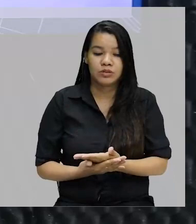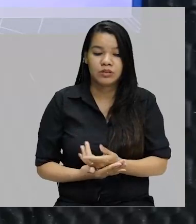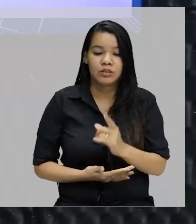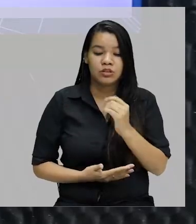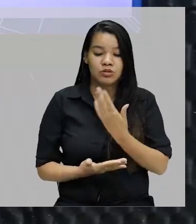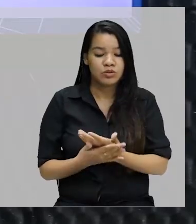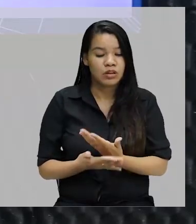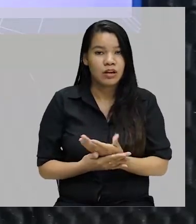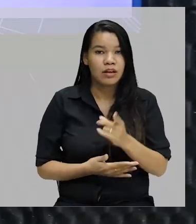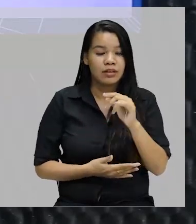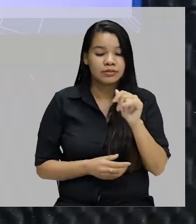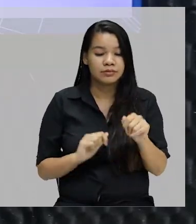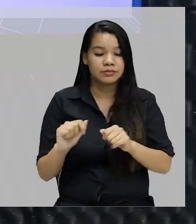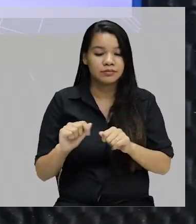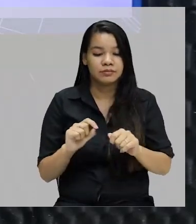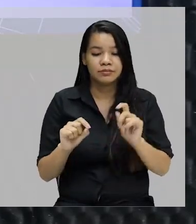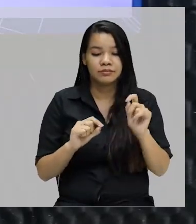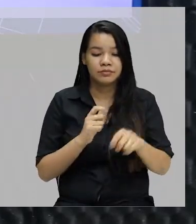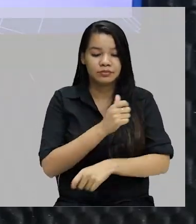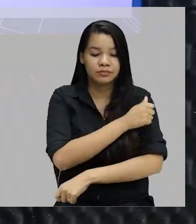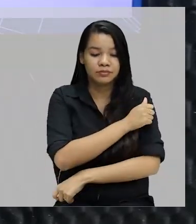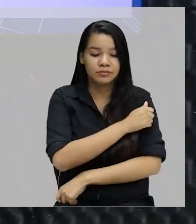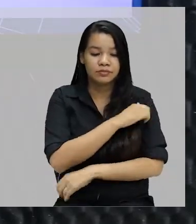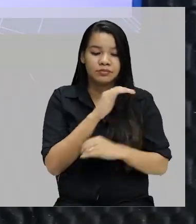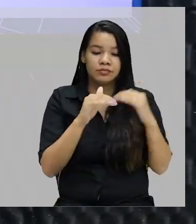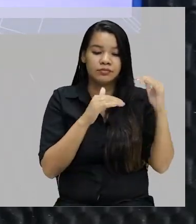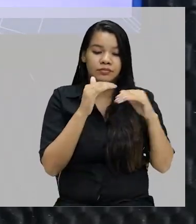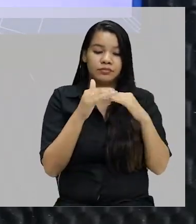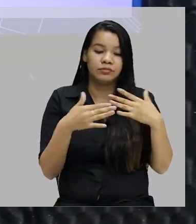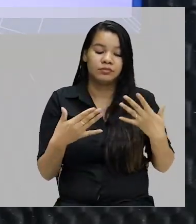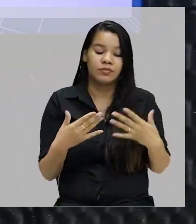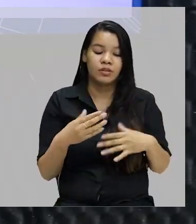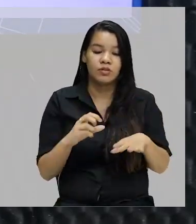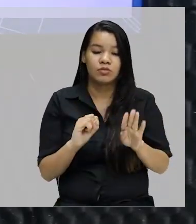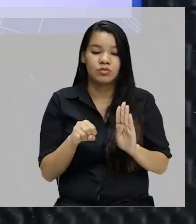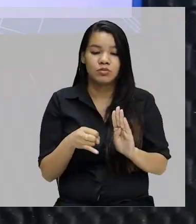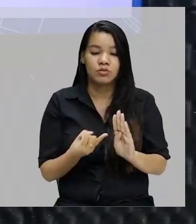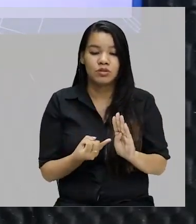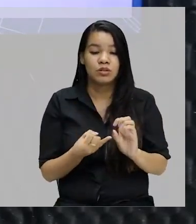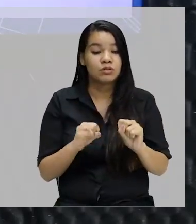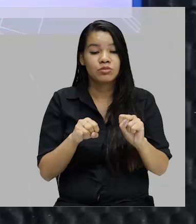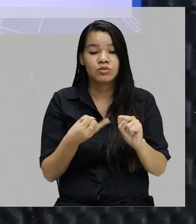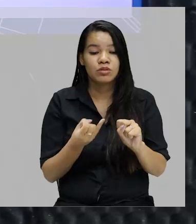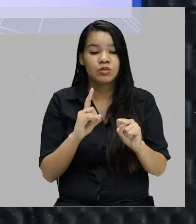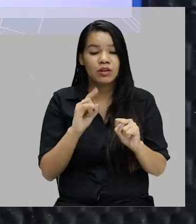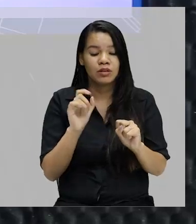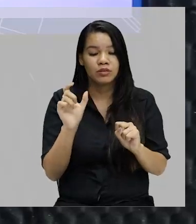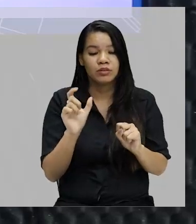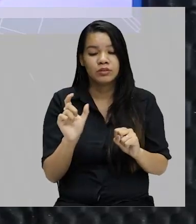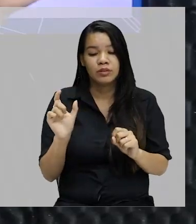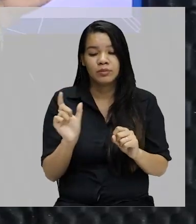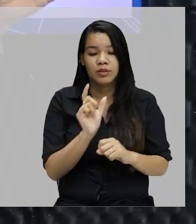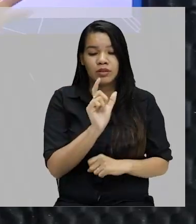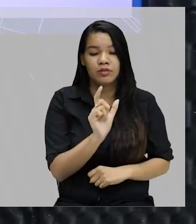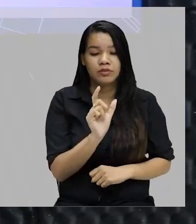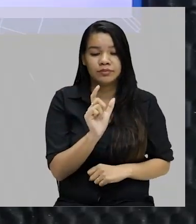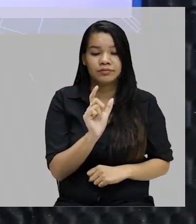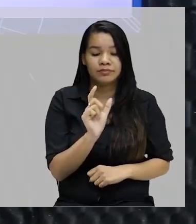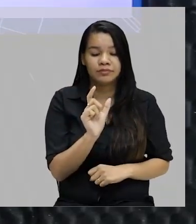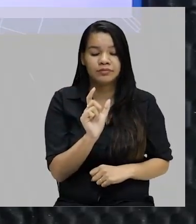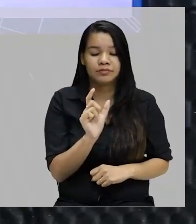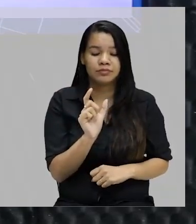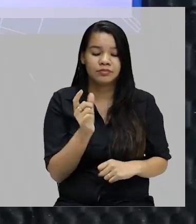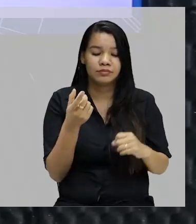é a ação que a aluna desenvolve, é a declaração sobre ela. Então, o sujeito é o termo da oração, o qual se declara alguma coisa.